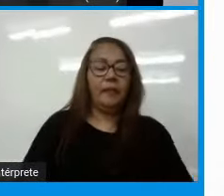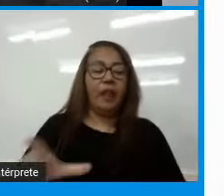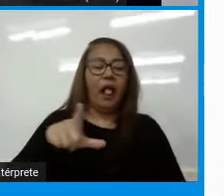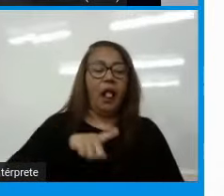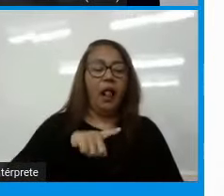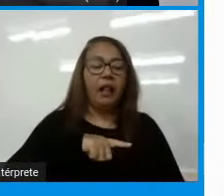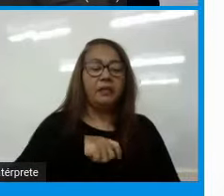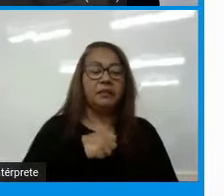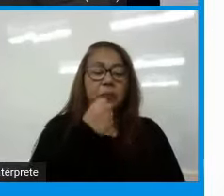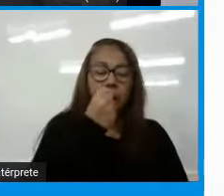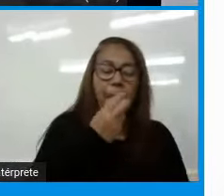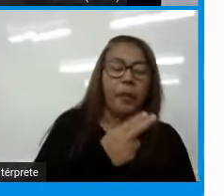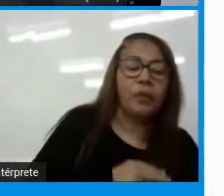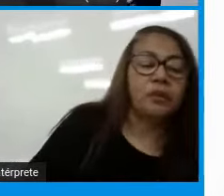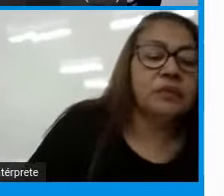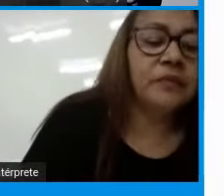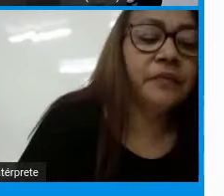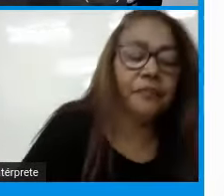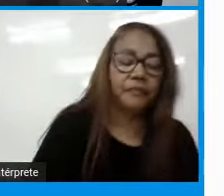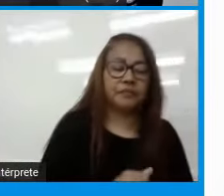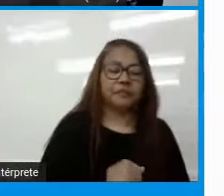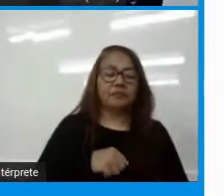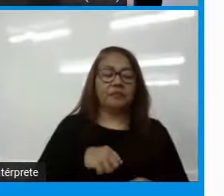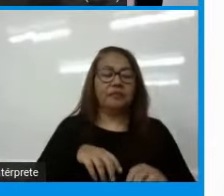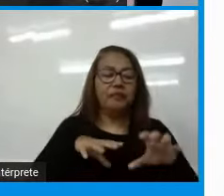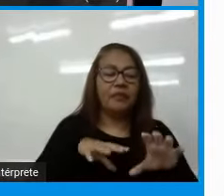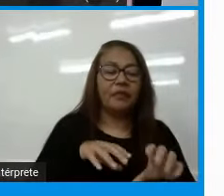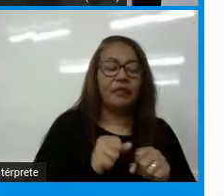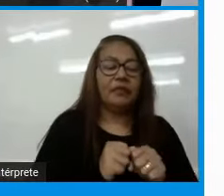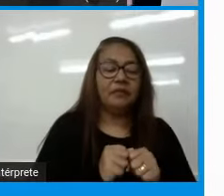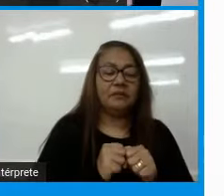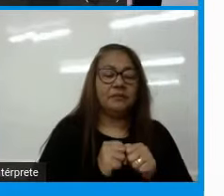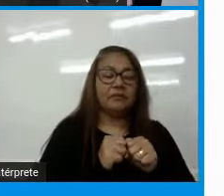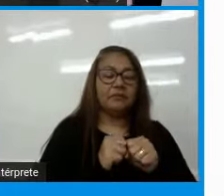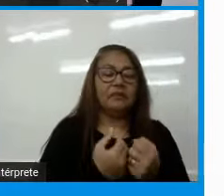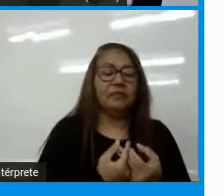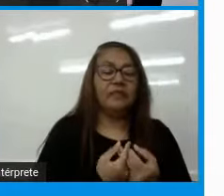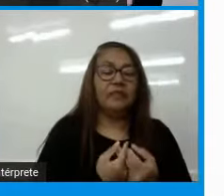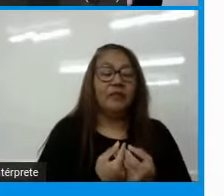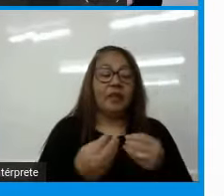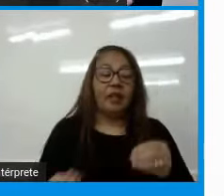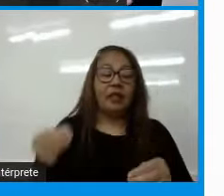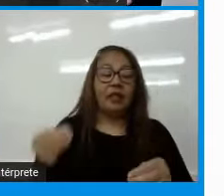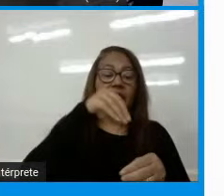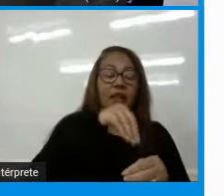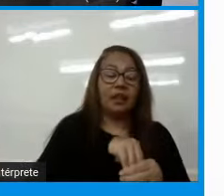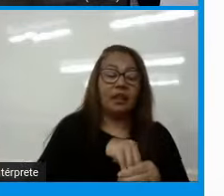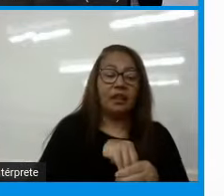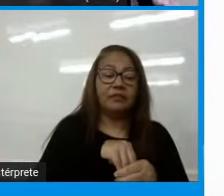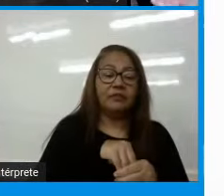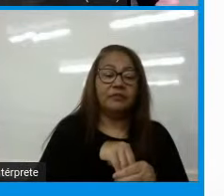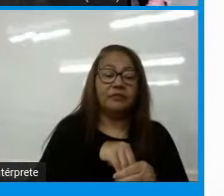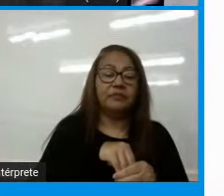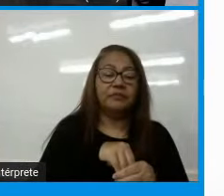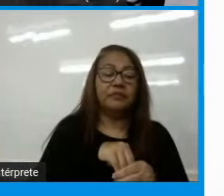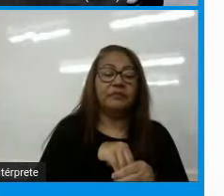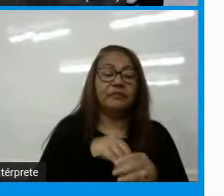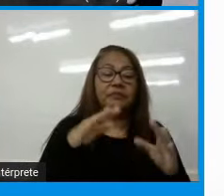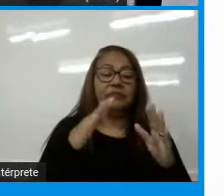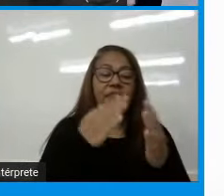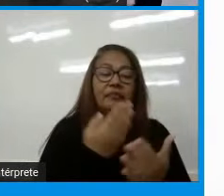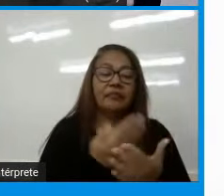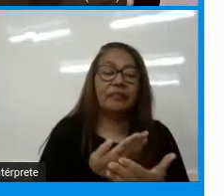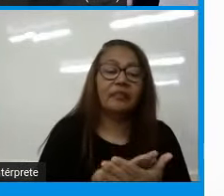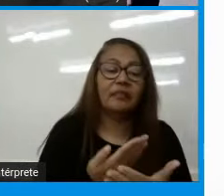mesma plataforma dentro da instituição. Então, apesar de haver uma certa flexibilidade entre